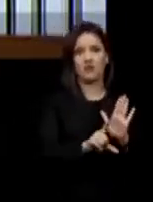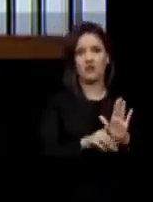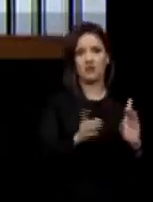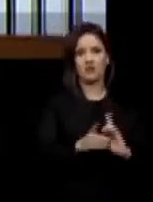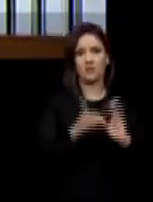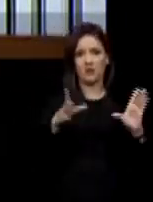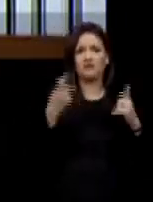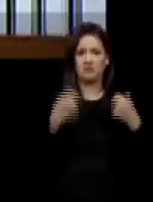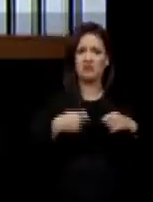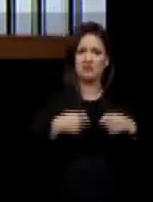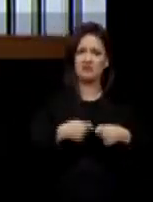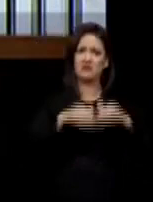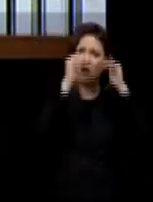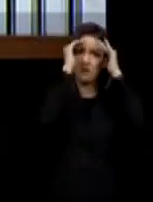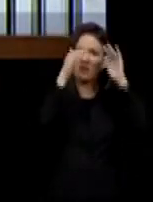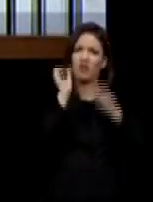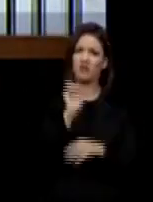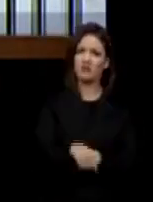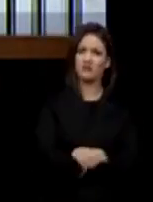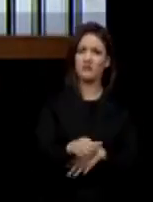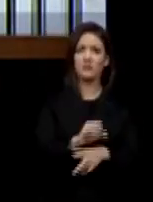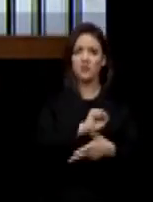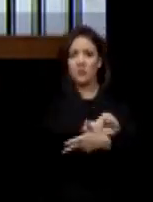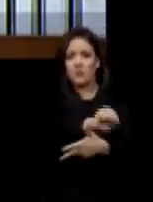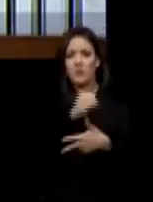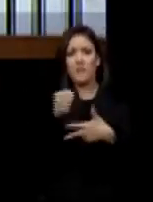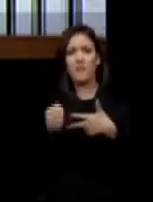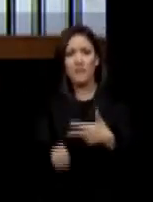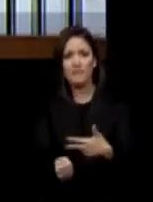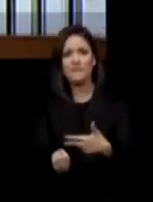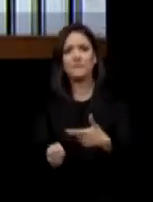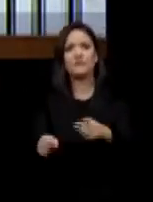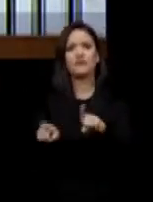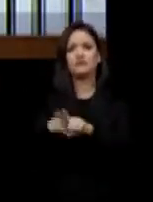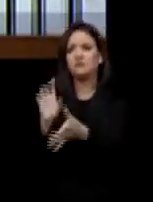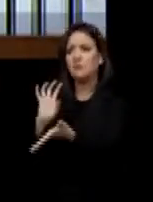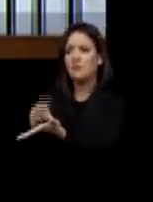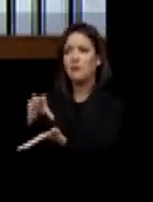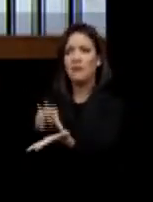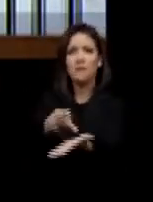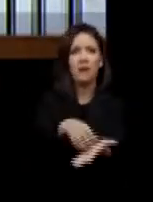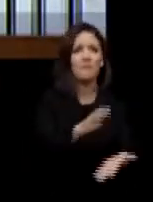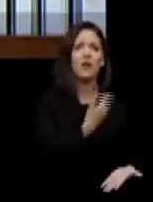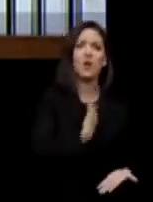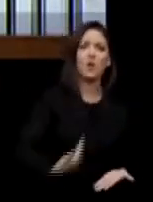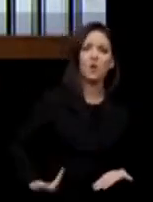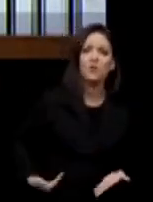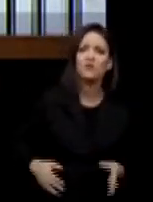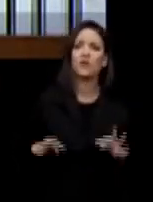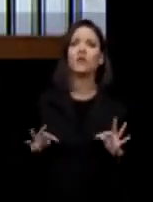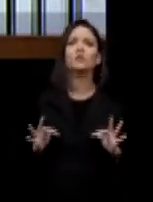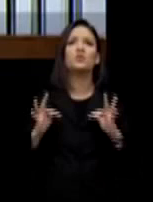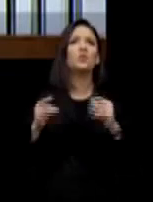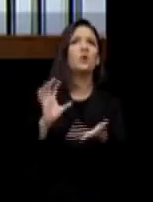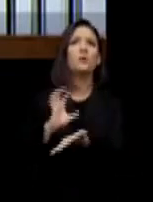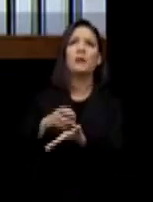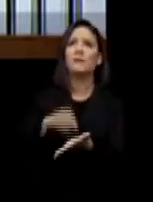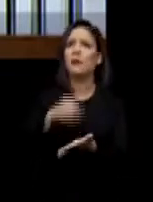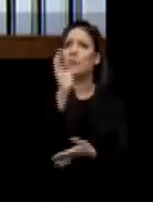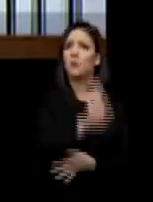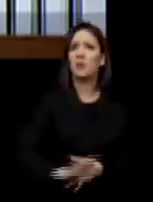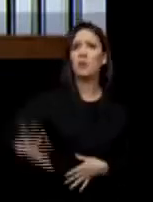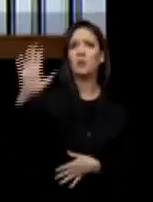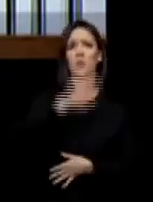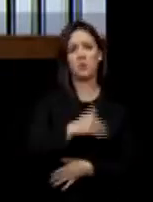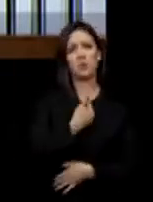Tribunal Federal. Todos os poderes da República e os entes da Federação e todas as instituições do Estado brasileiro